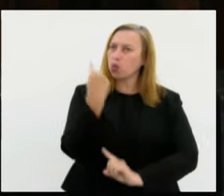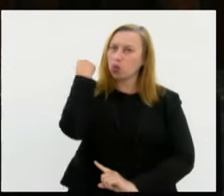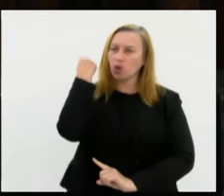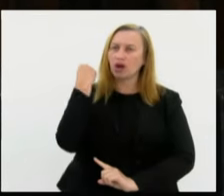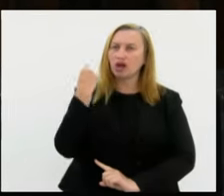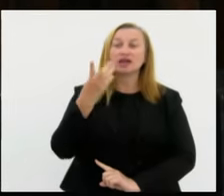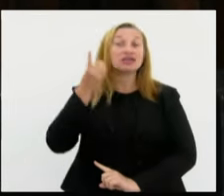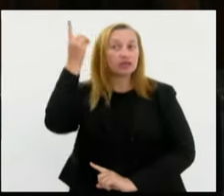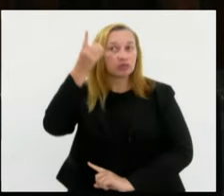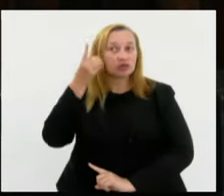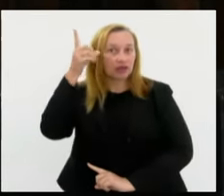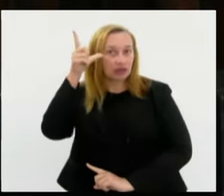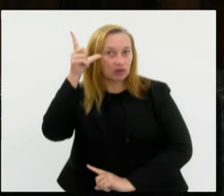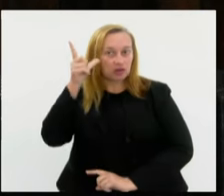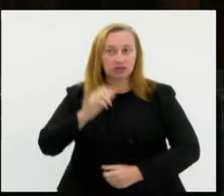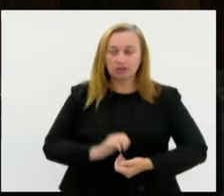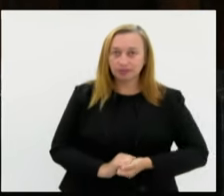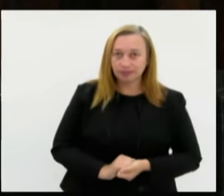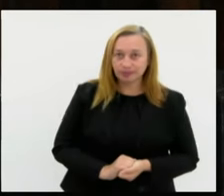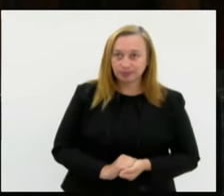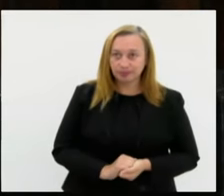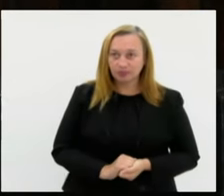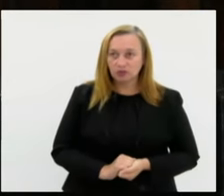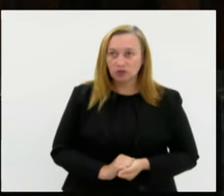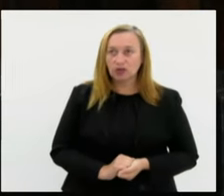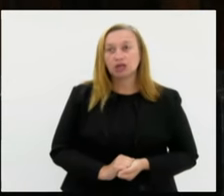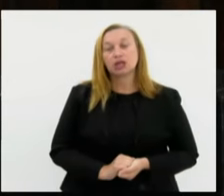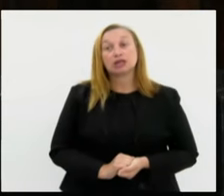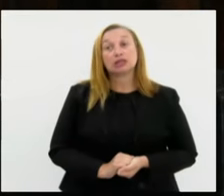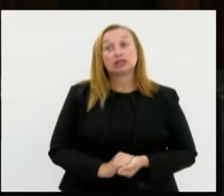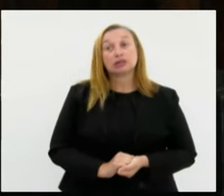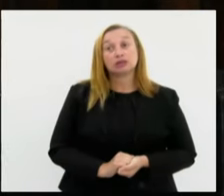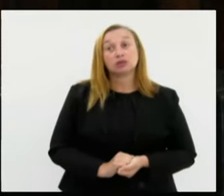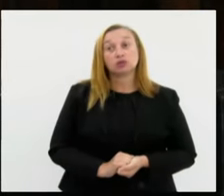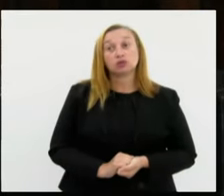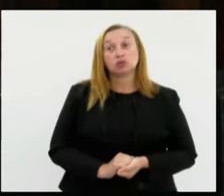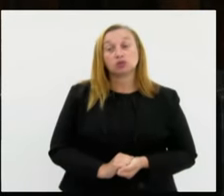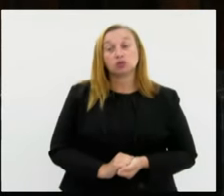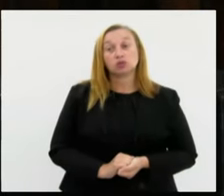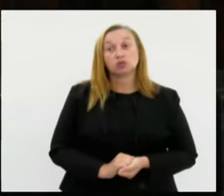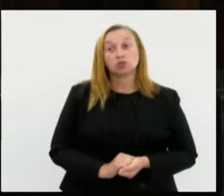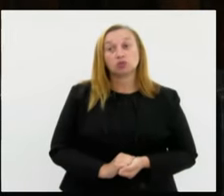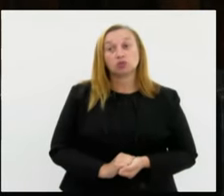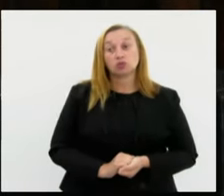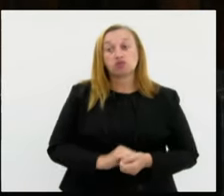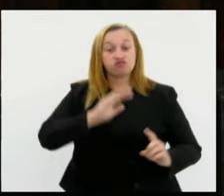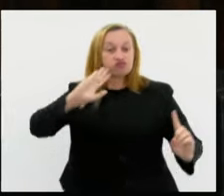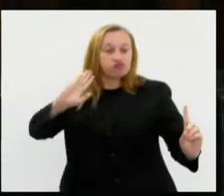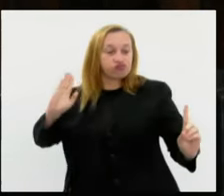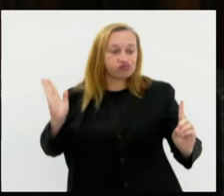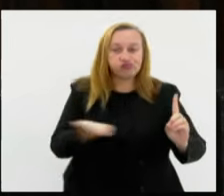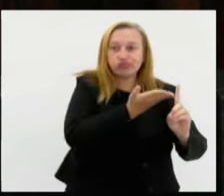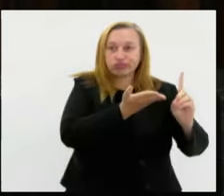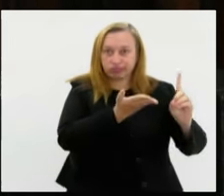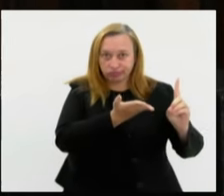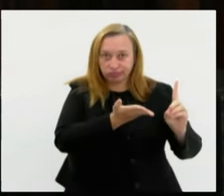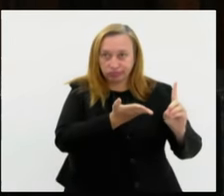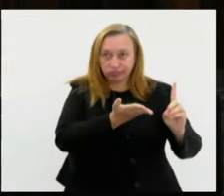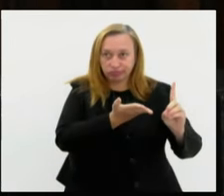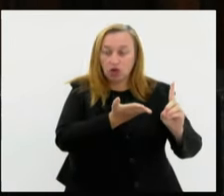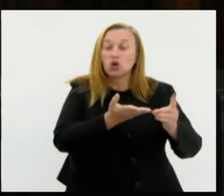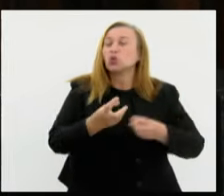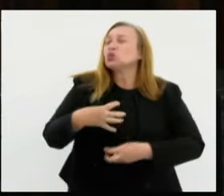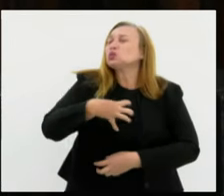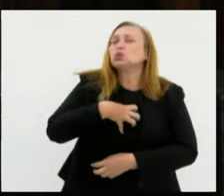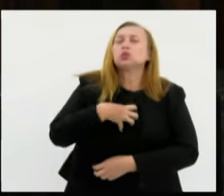senhora deputada Lucinha sofreu uma medida judicial no